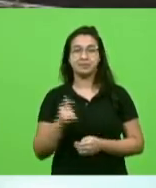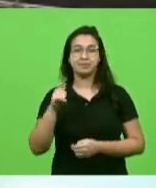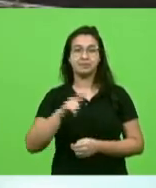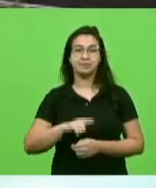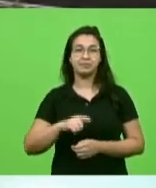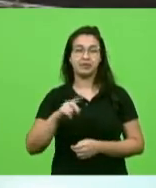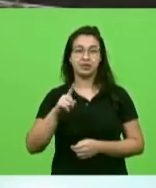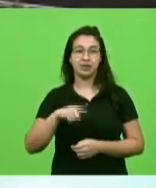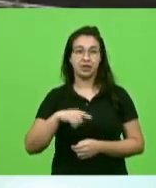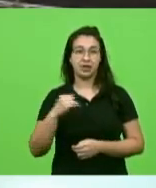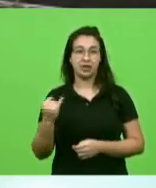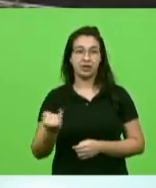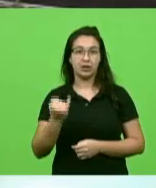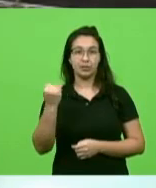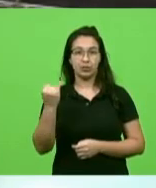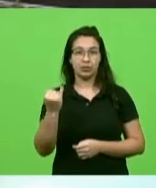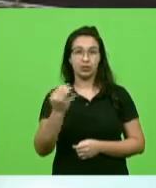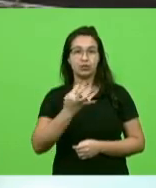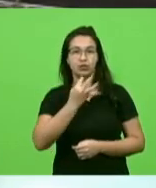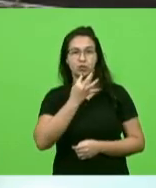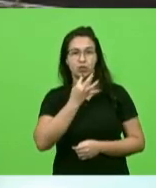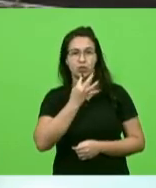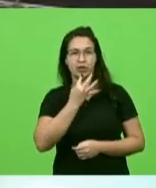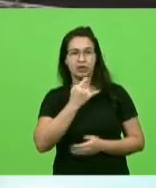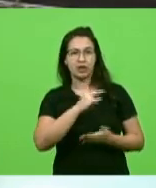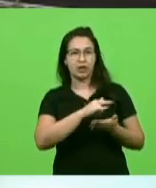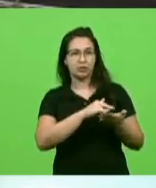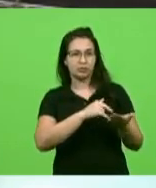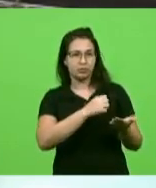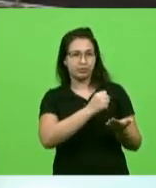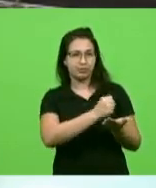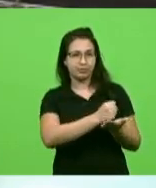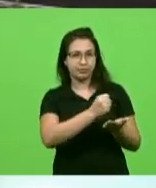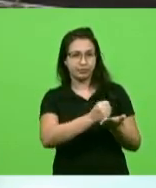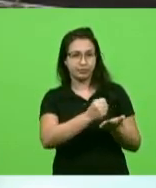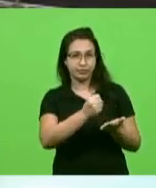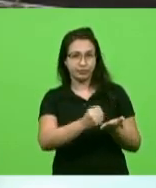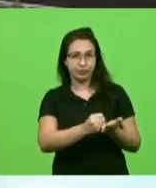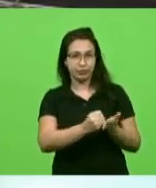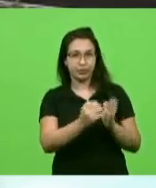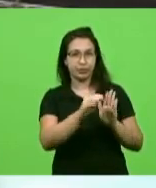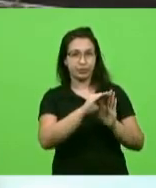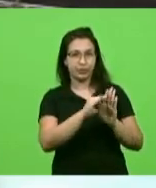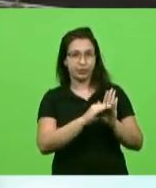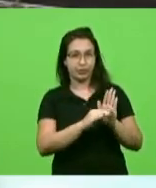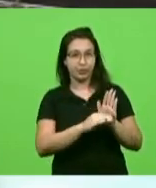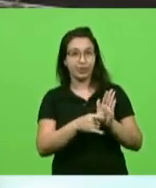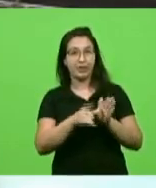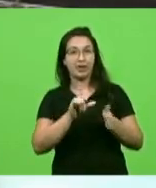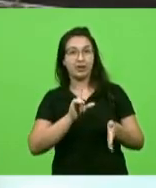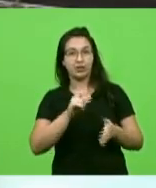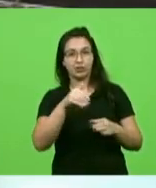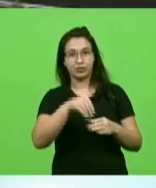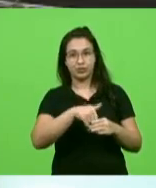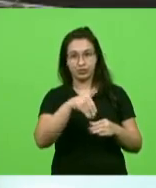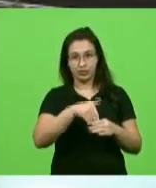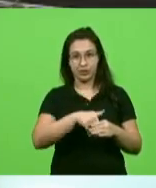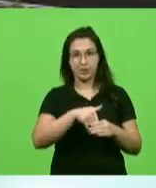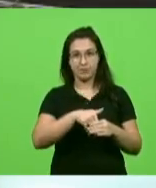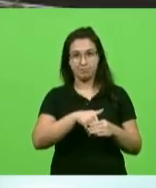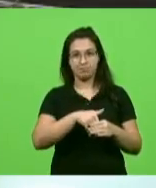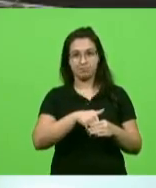importante o prévio conhecimento dos documentos citados antes da votação pelos membros desse tribunal